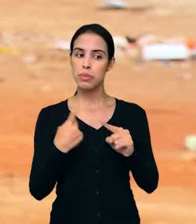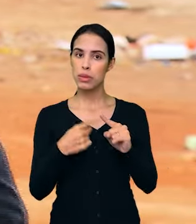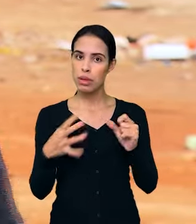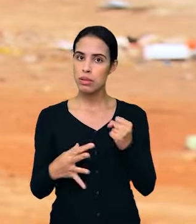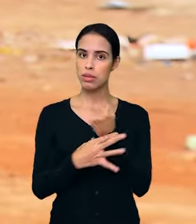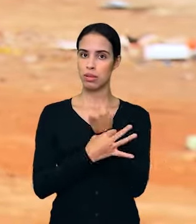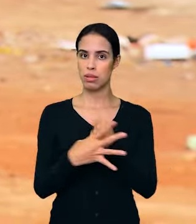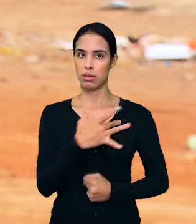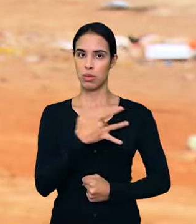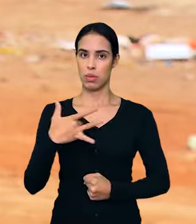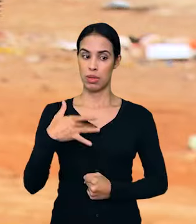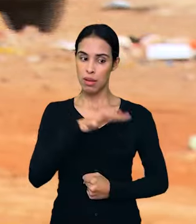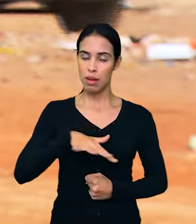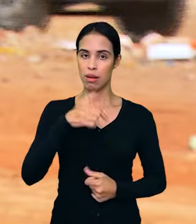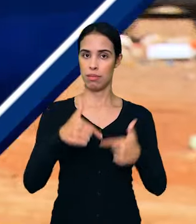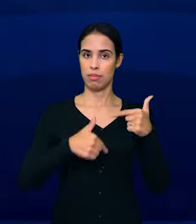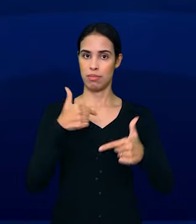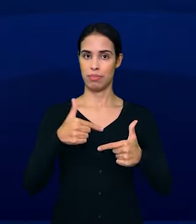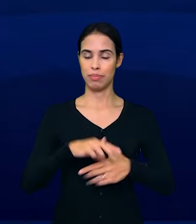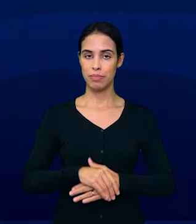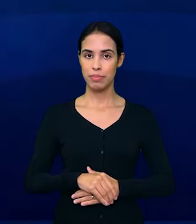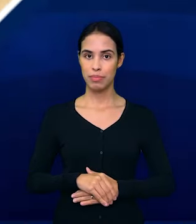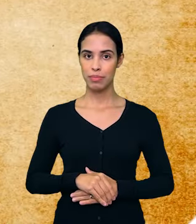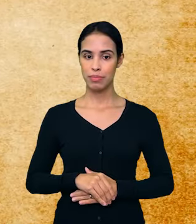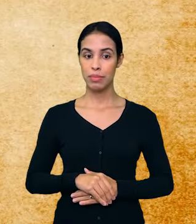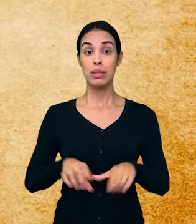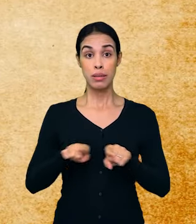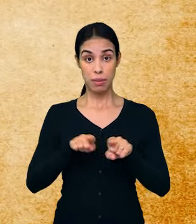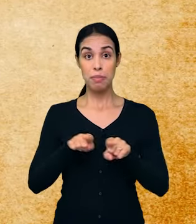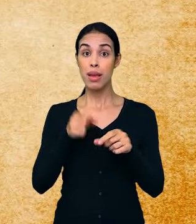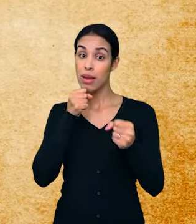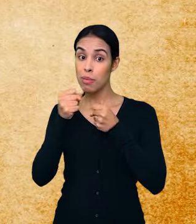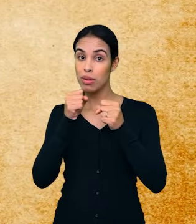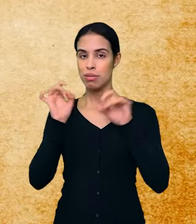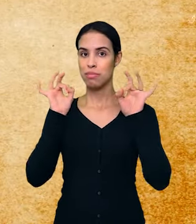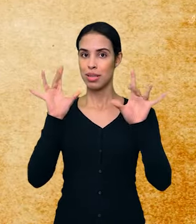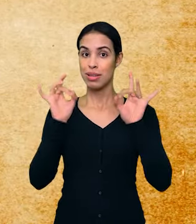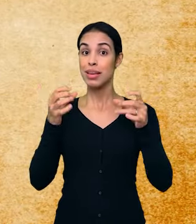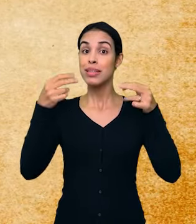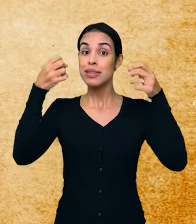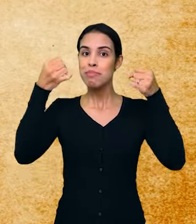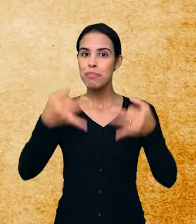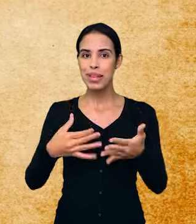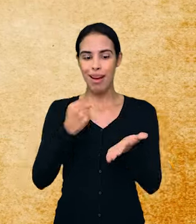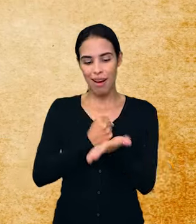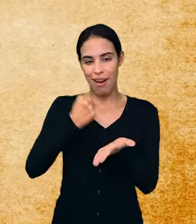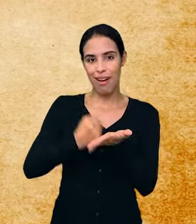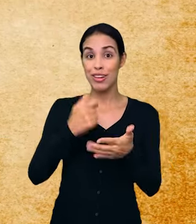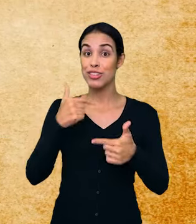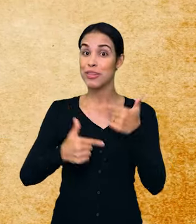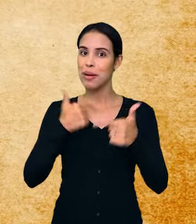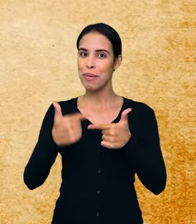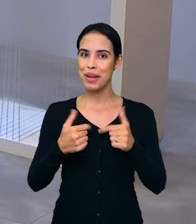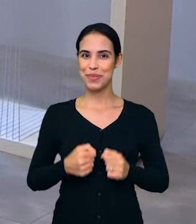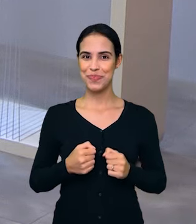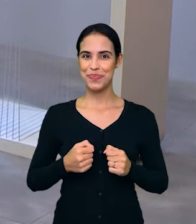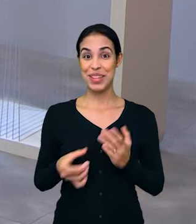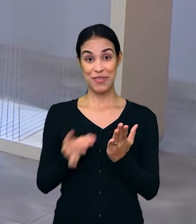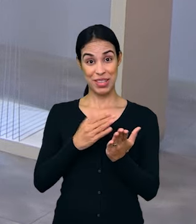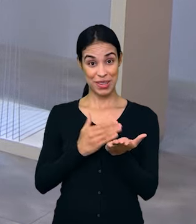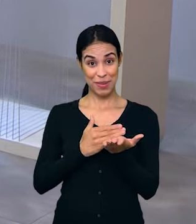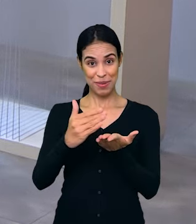e segurança do trabalho. E ainda, reportagem especial conta a história da carteira de trabalho. O